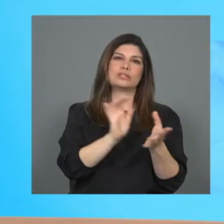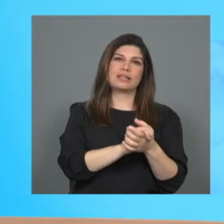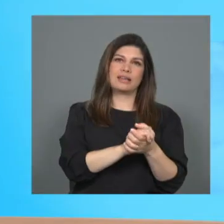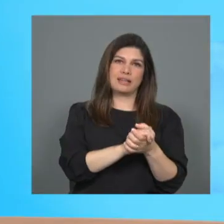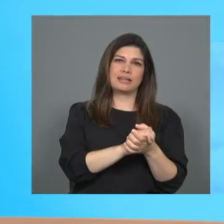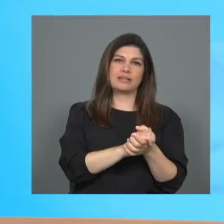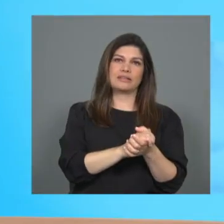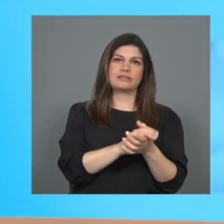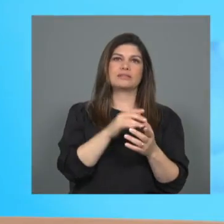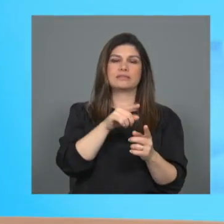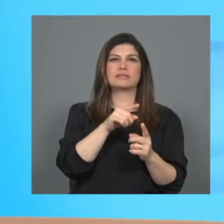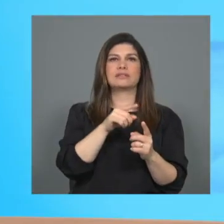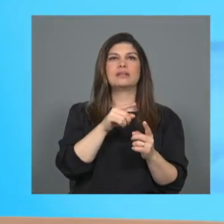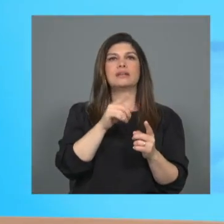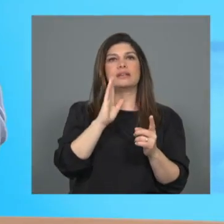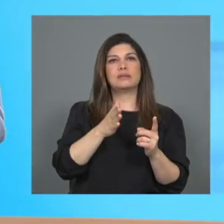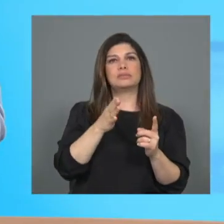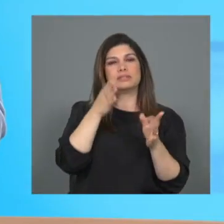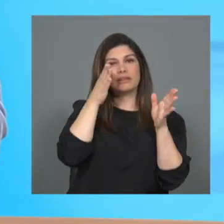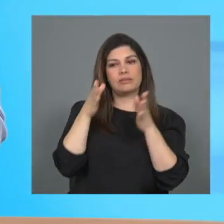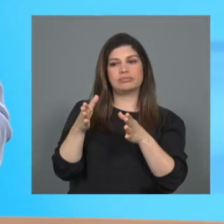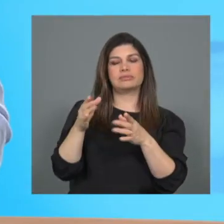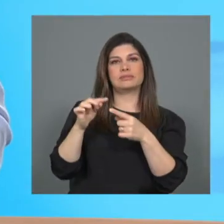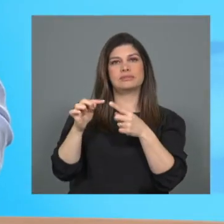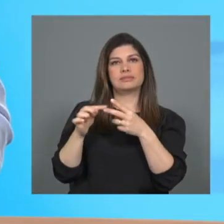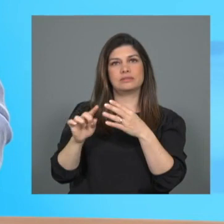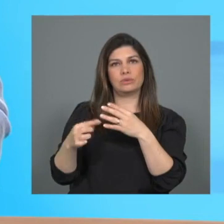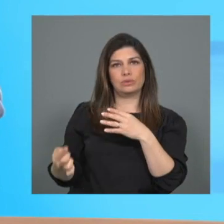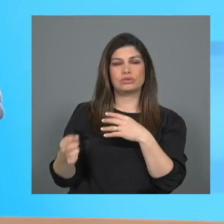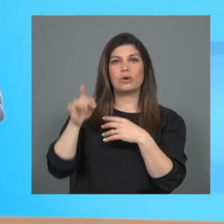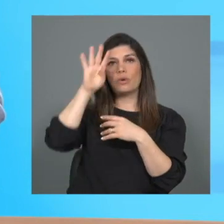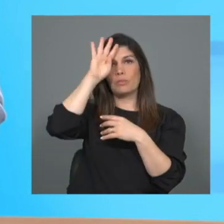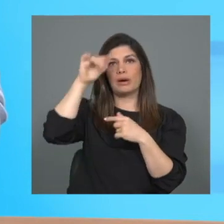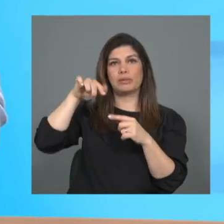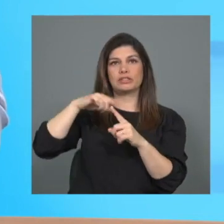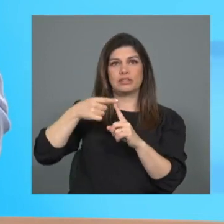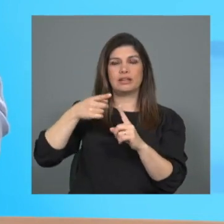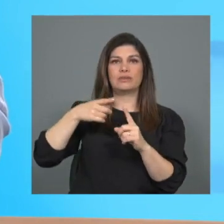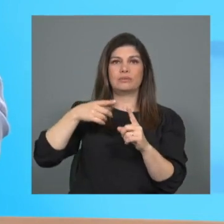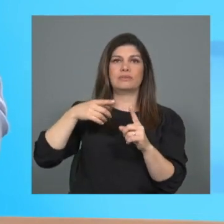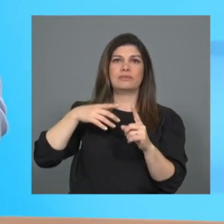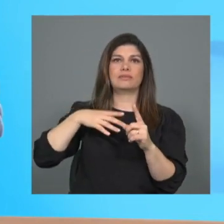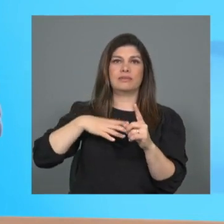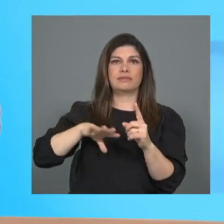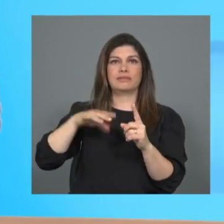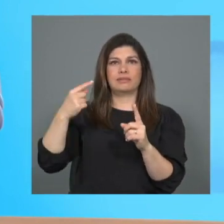preciso retomar nos outros aspectos. Esta intenção do Papa de fazer este ano tinha precisamente esse objetivo, o